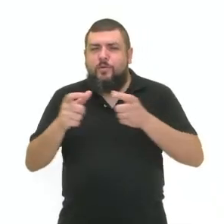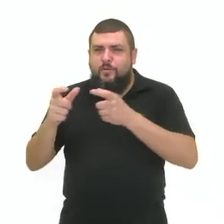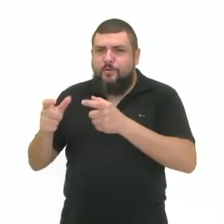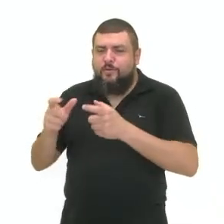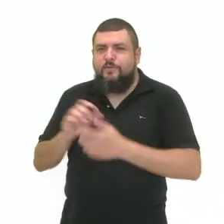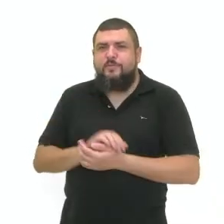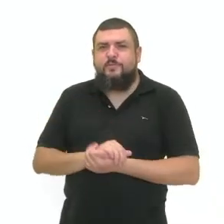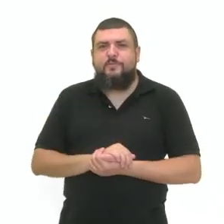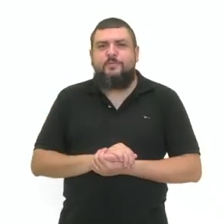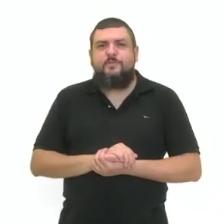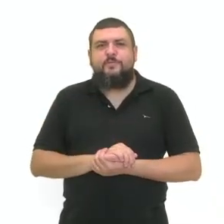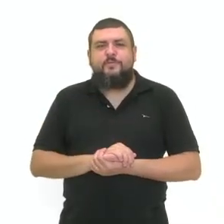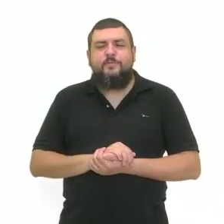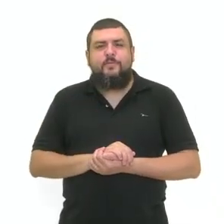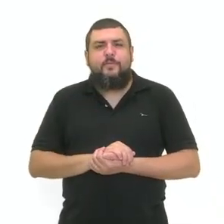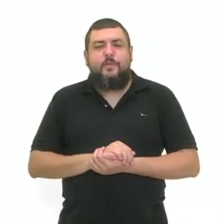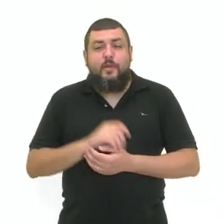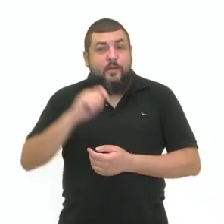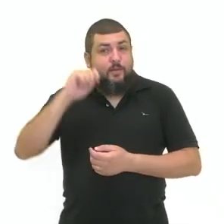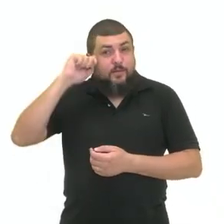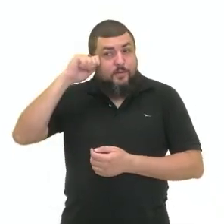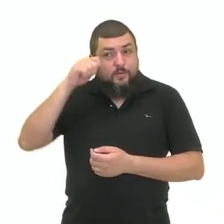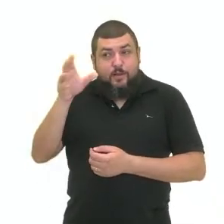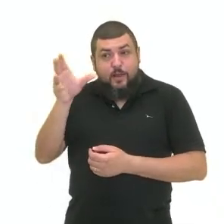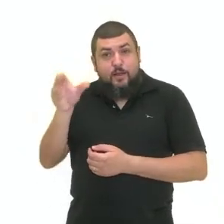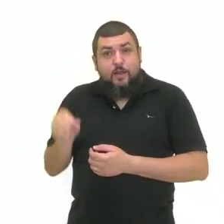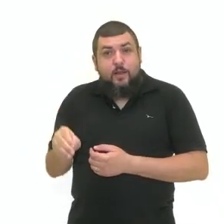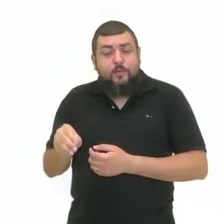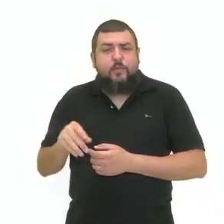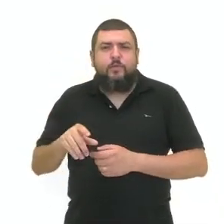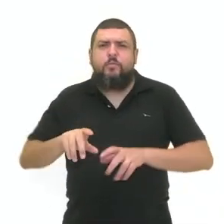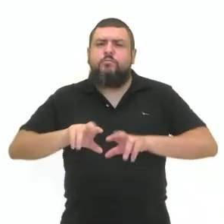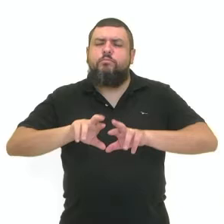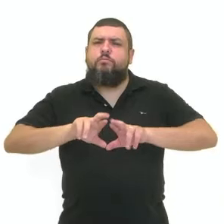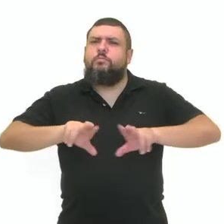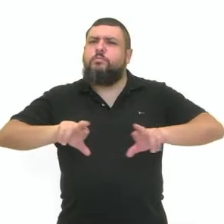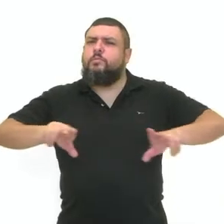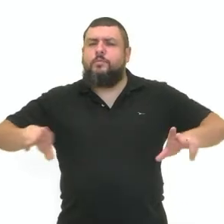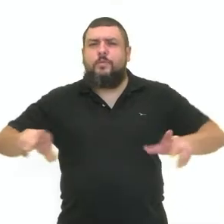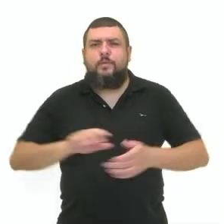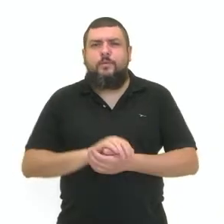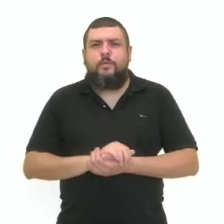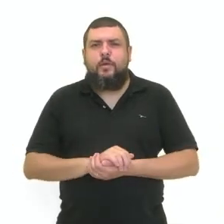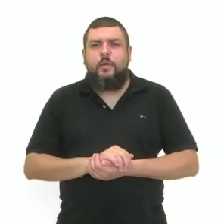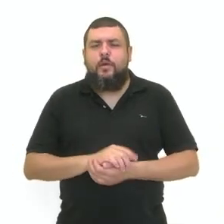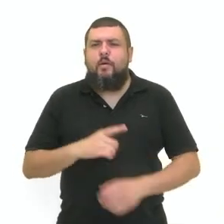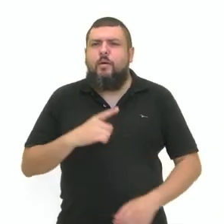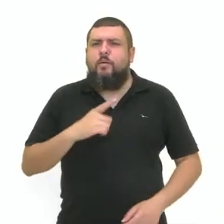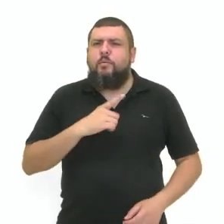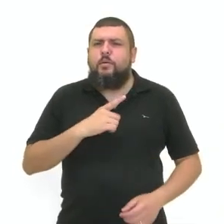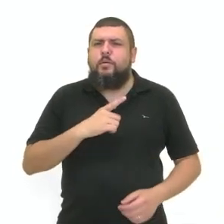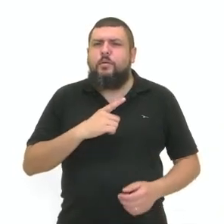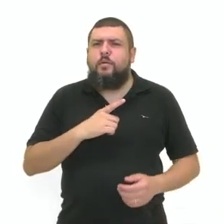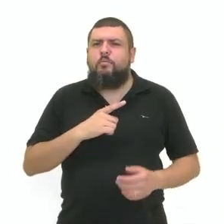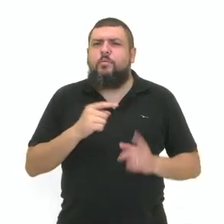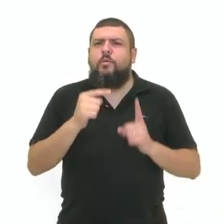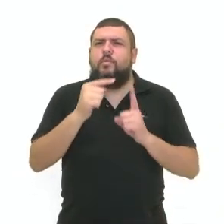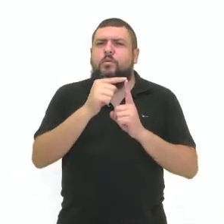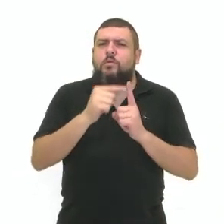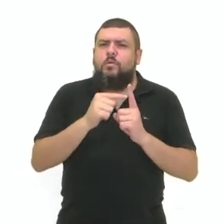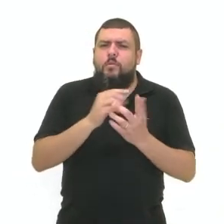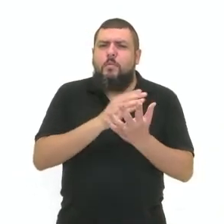Então é bastante diversificado então na África, né? Tem vários tipos de biomas. Temos então aí cerca de 5 biomas distribuídos